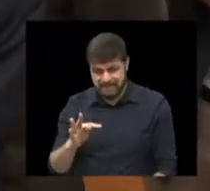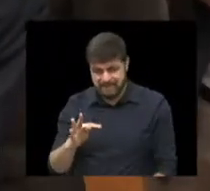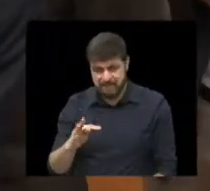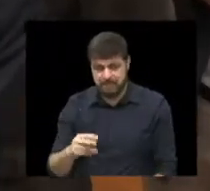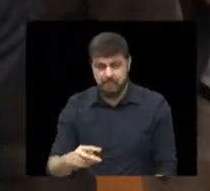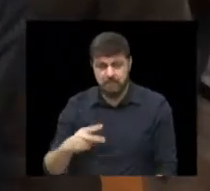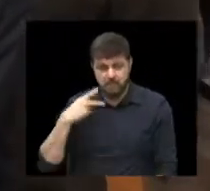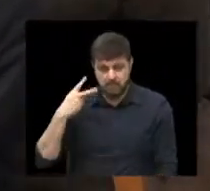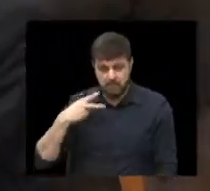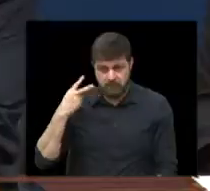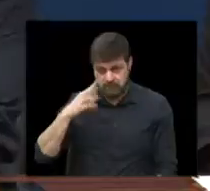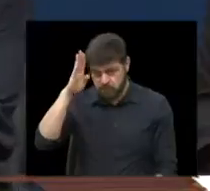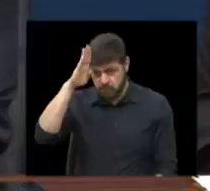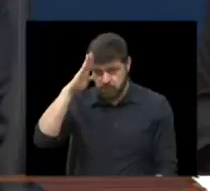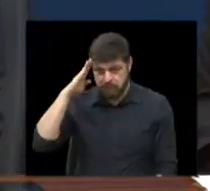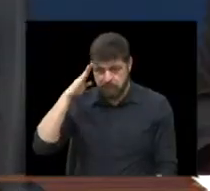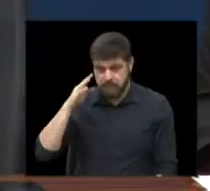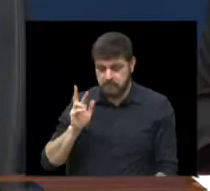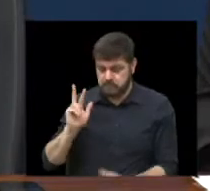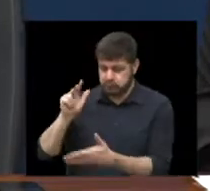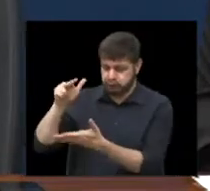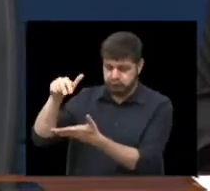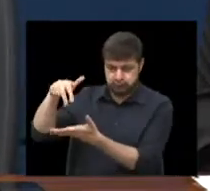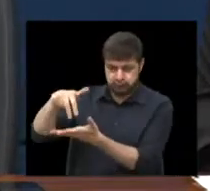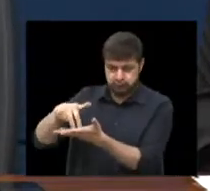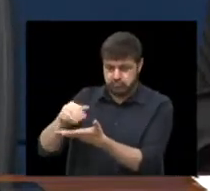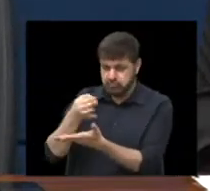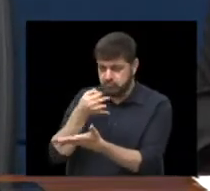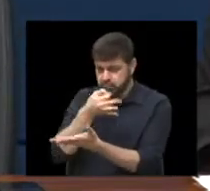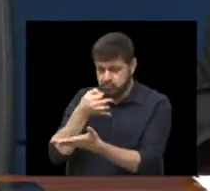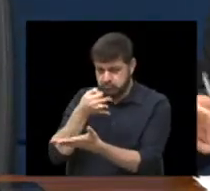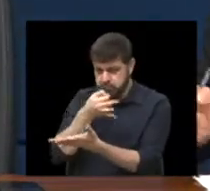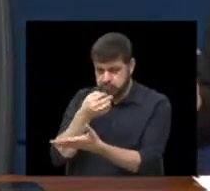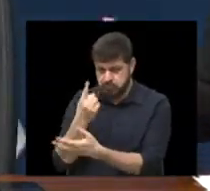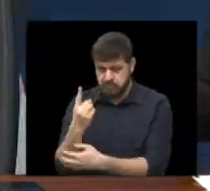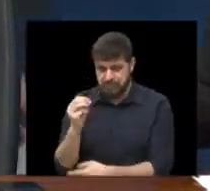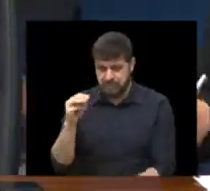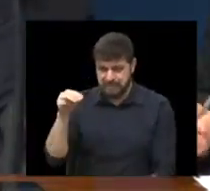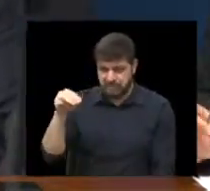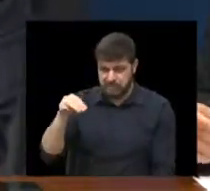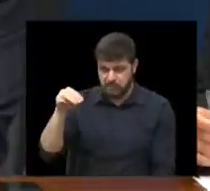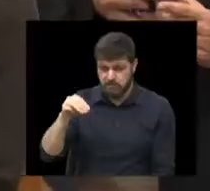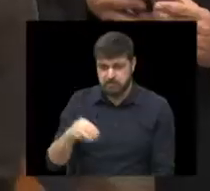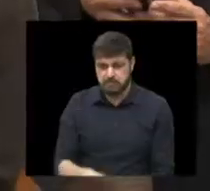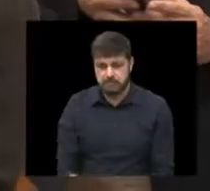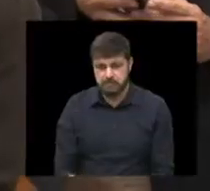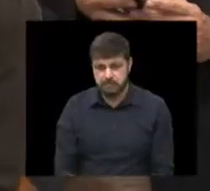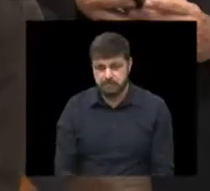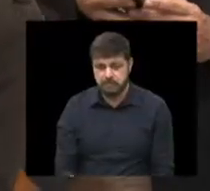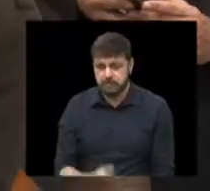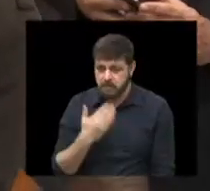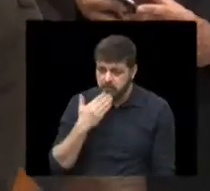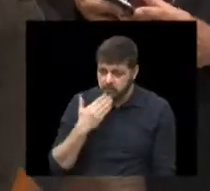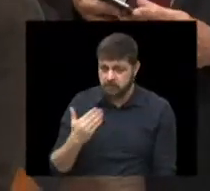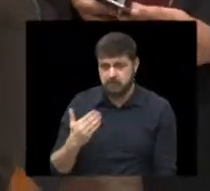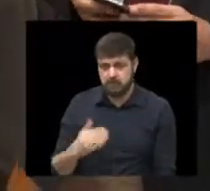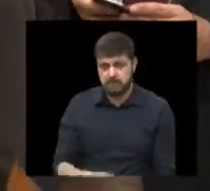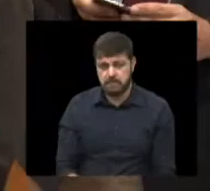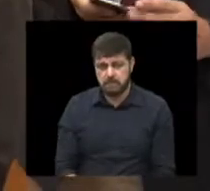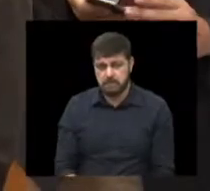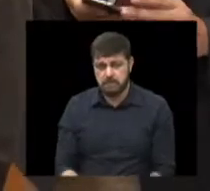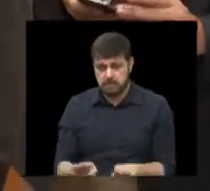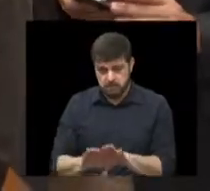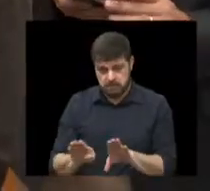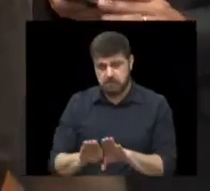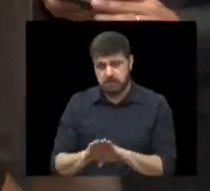Tourinho para usá-lo. Pois não, concedido o tempo de liderança. Vereador Pedro Tourinho, vossa excelência. Pela ordem, senhor presidente. Pois não, professor Alberto. Também